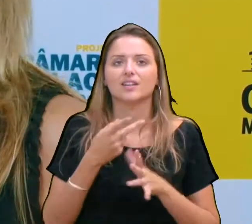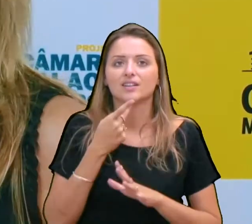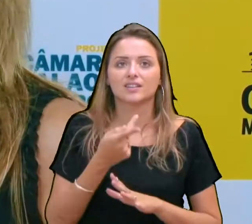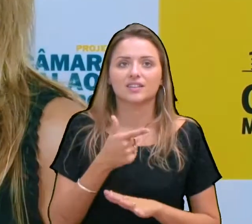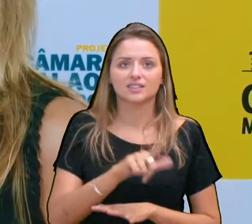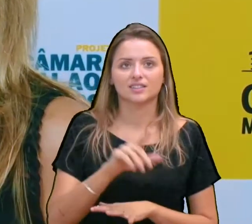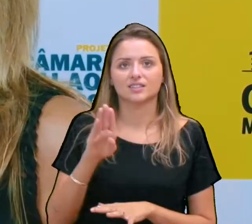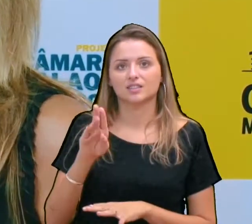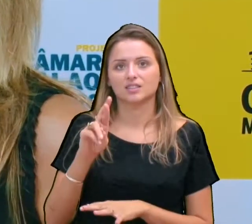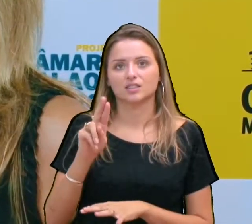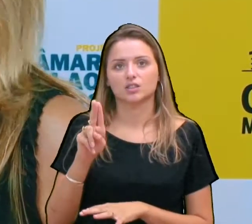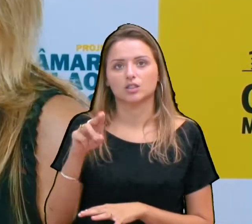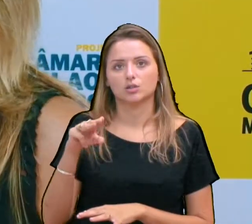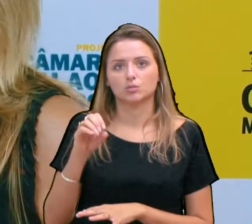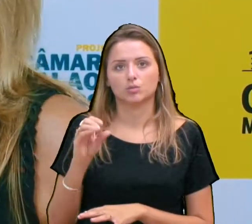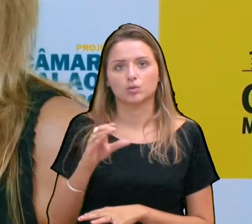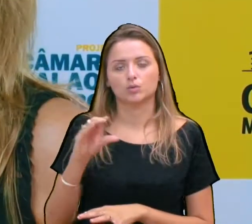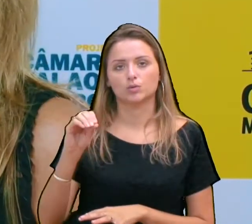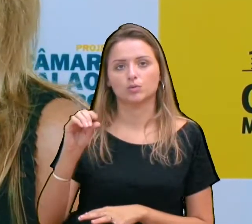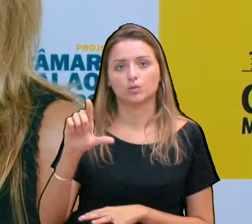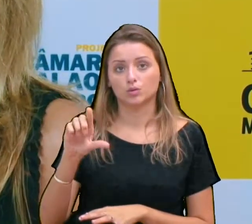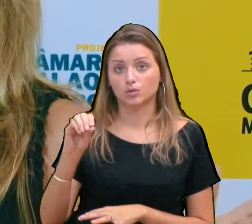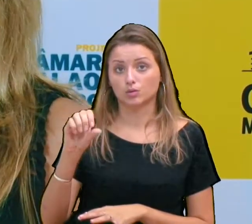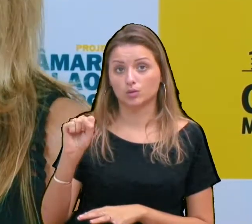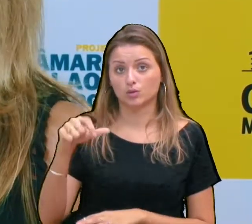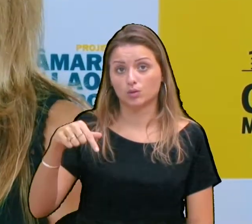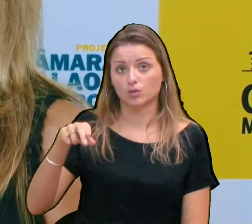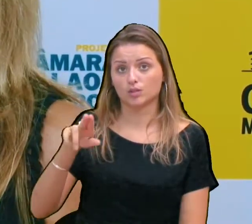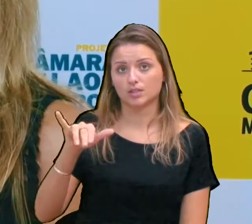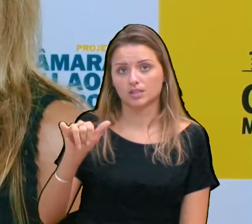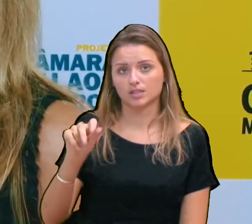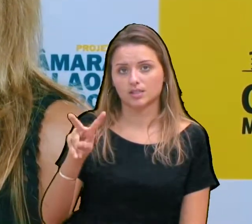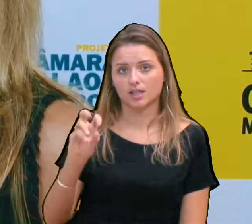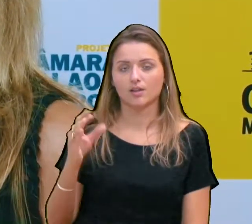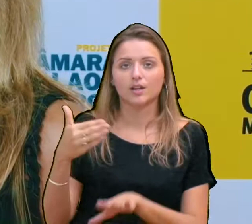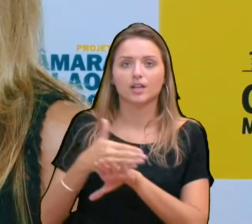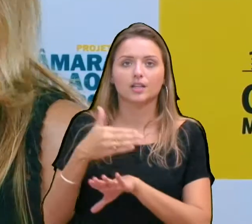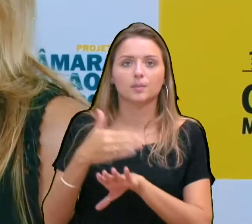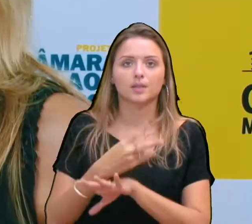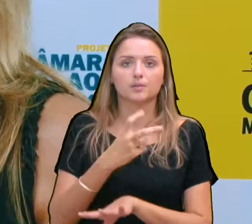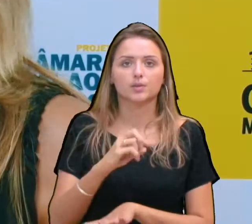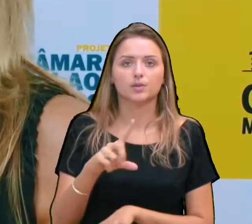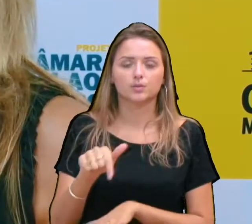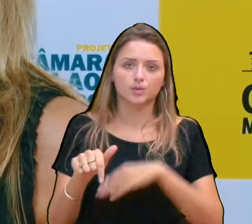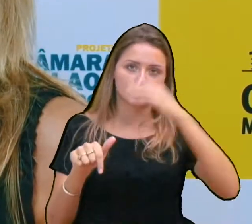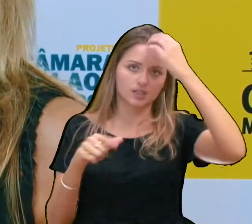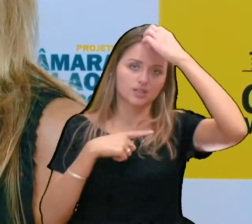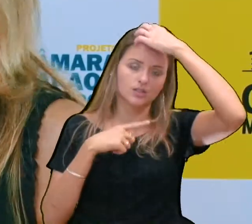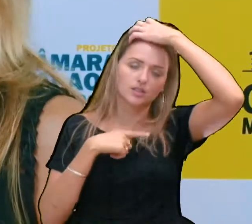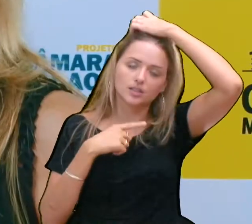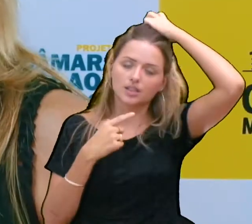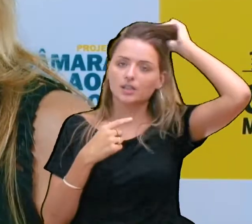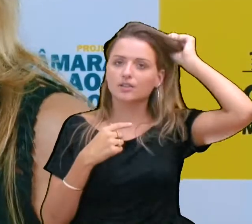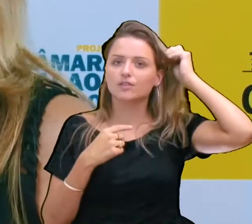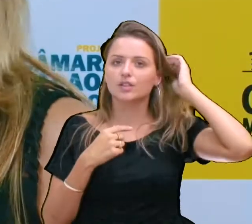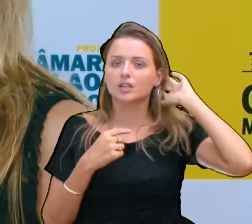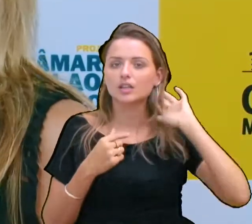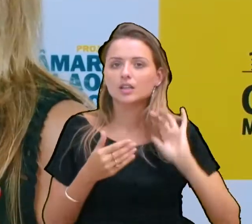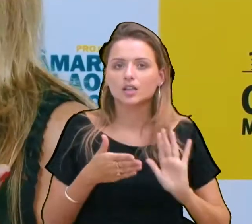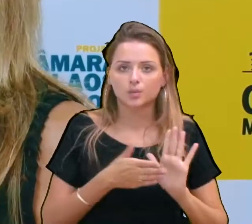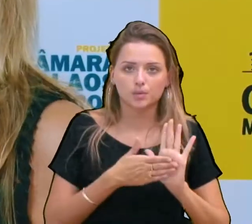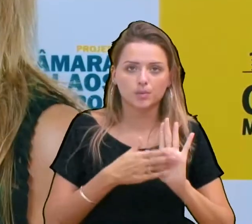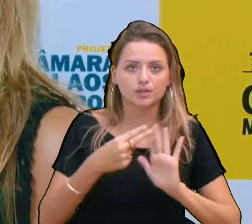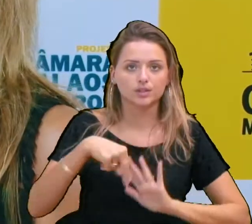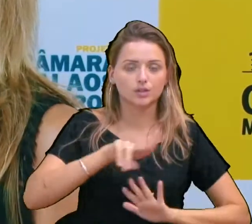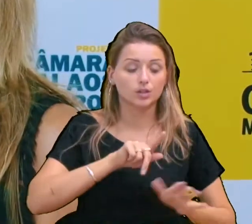o Bruno Loschiavo, foi o jovem parlamentar que participou da edição aqui 2017 e trouxe essa proposta. Nós